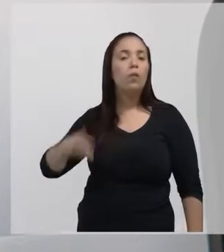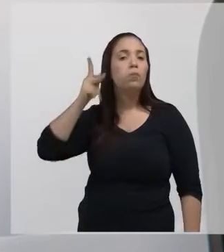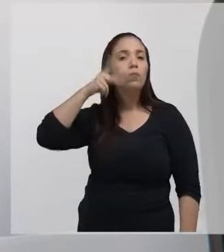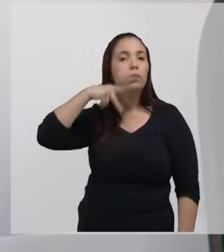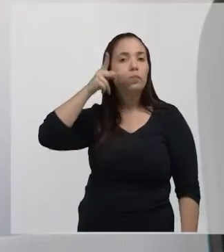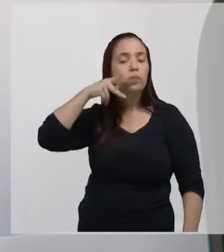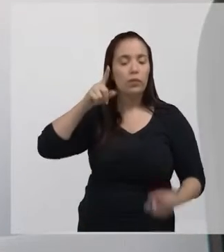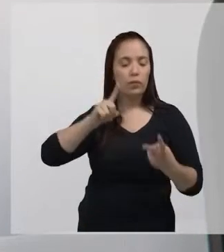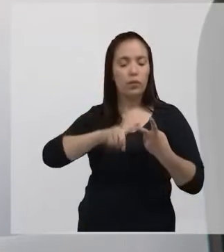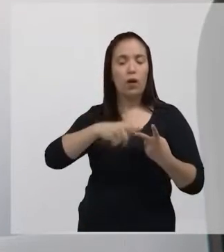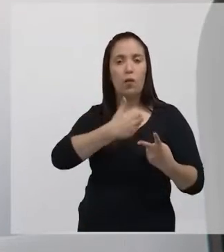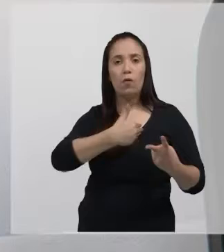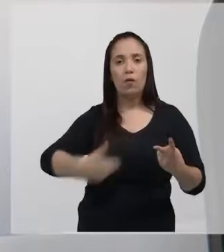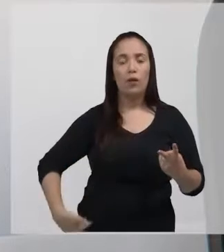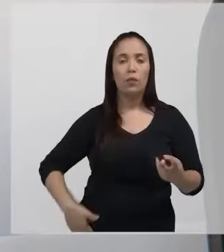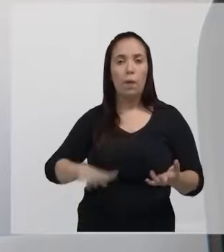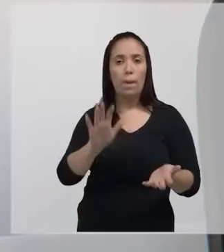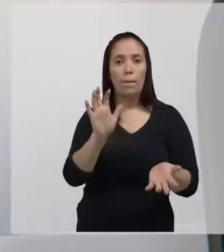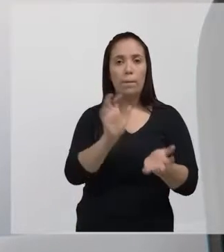e o governador de Pernambuco